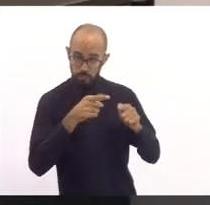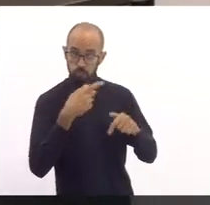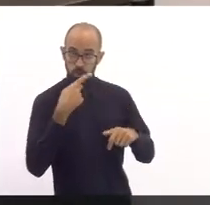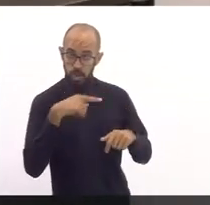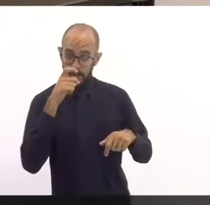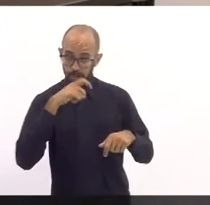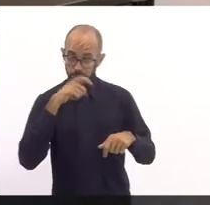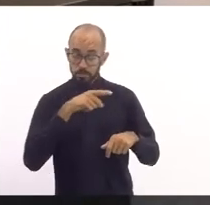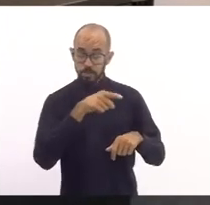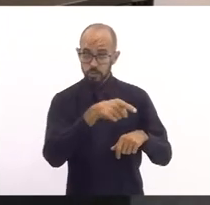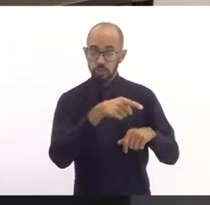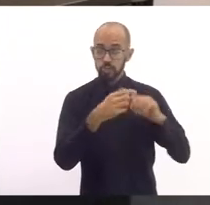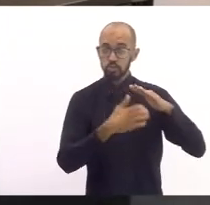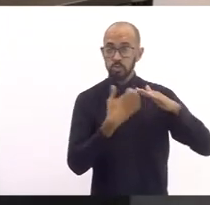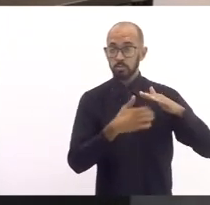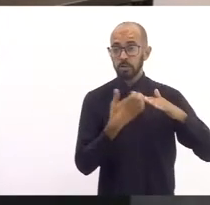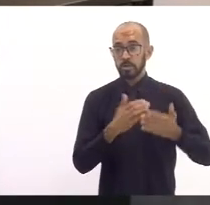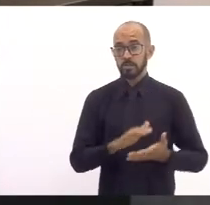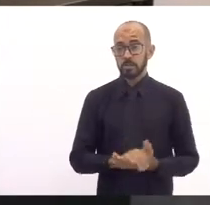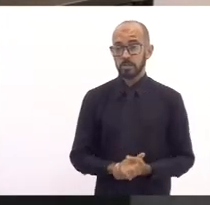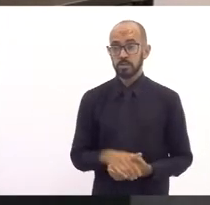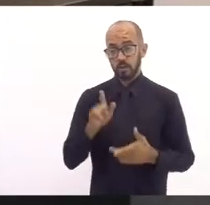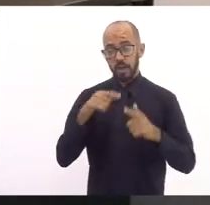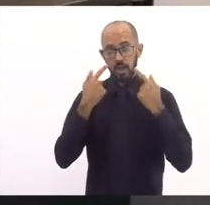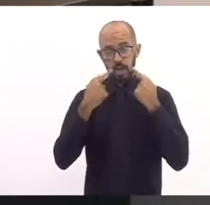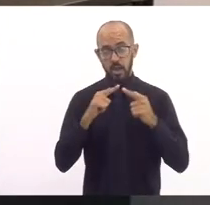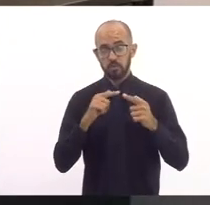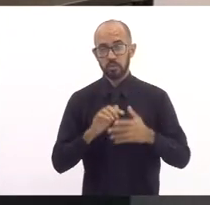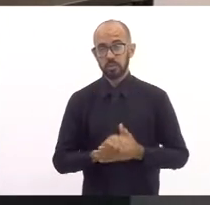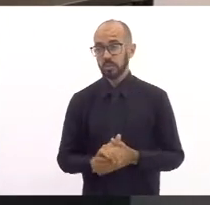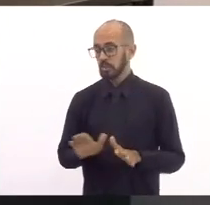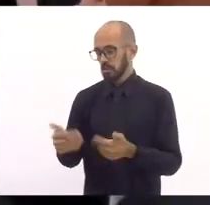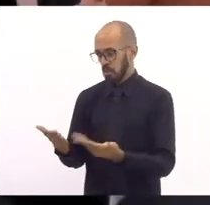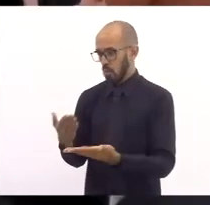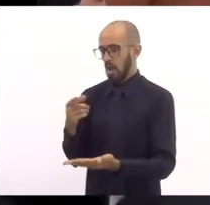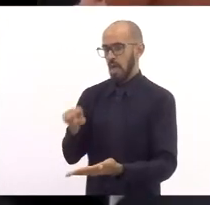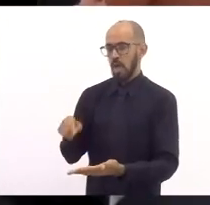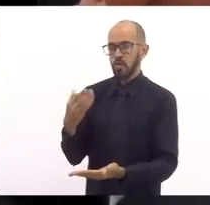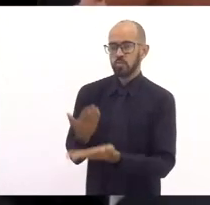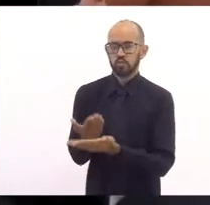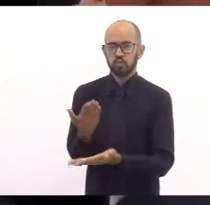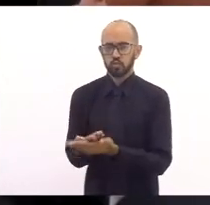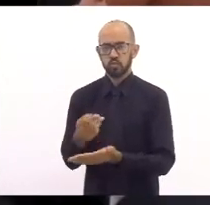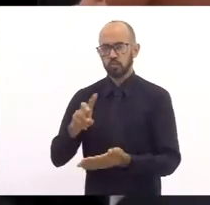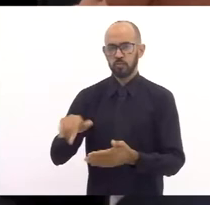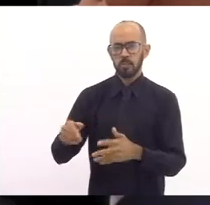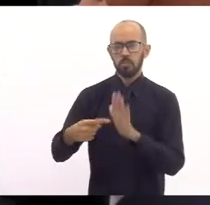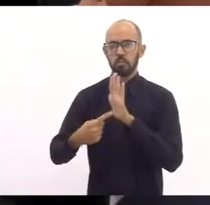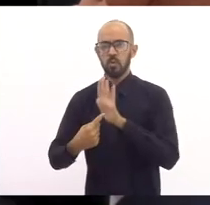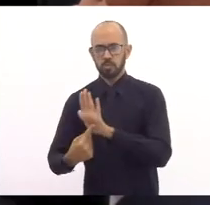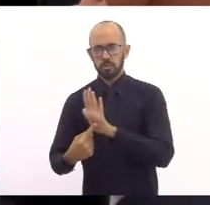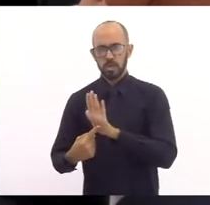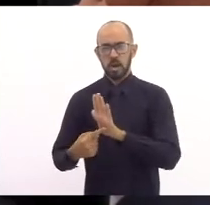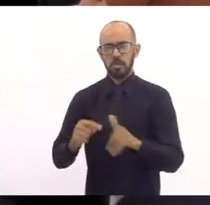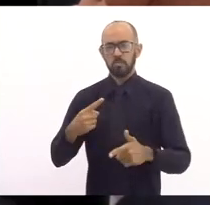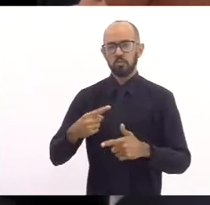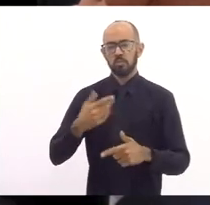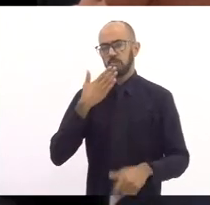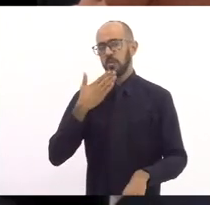né? É bem grave, né? A apuração de levantamento é que nos vai indicar, para poder saber exatamente qual é o ponto que a gente